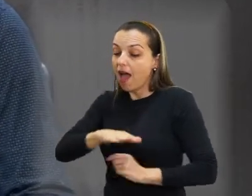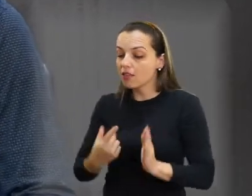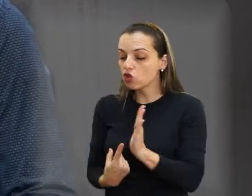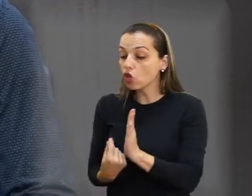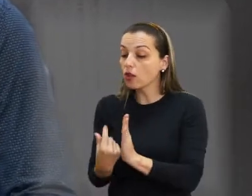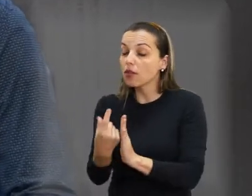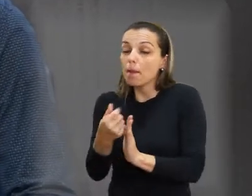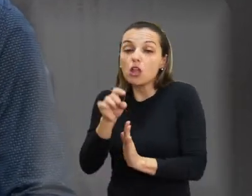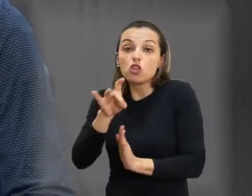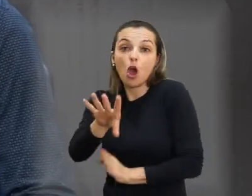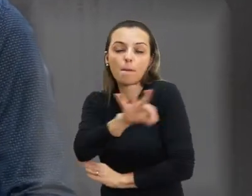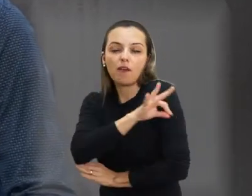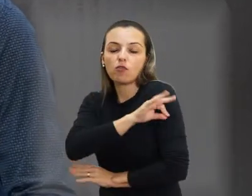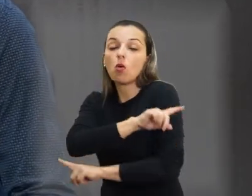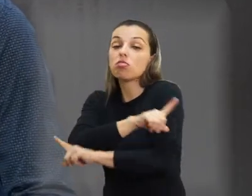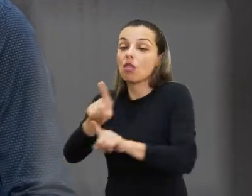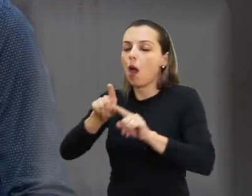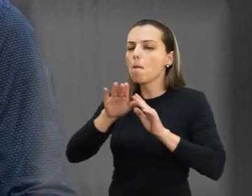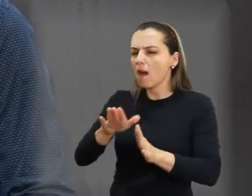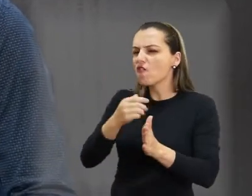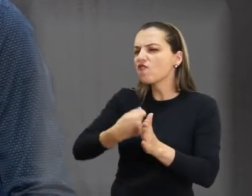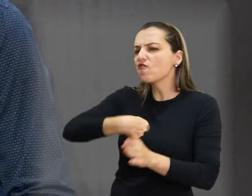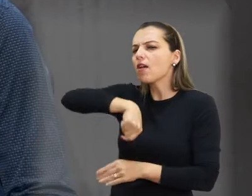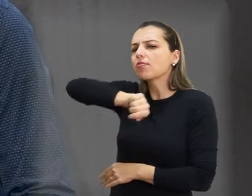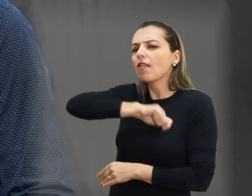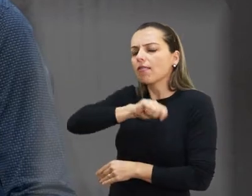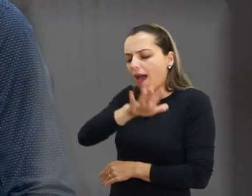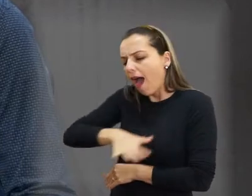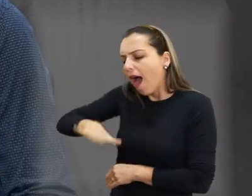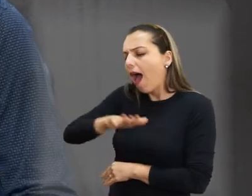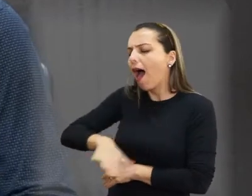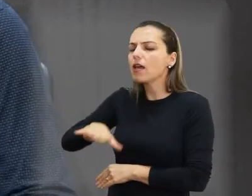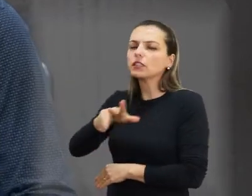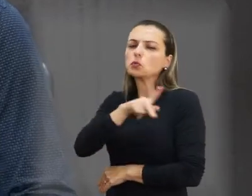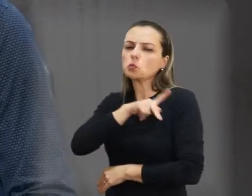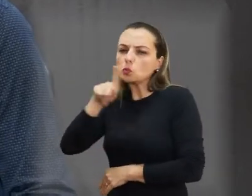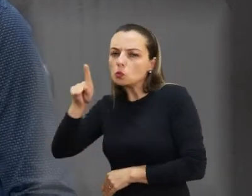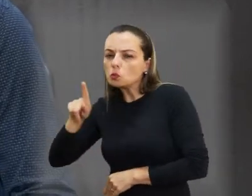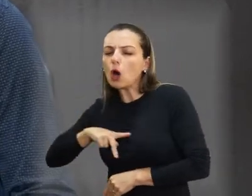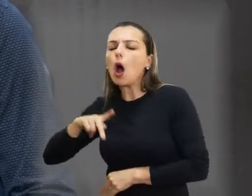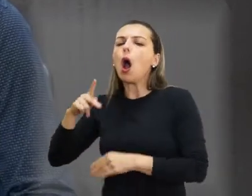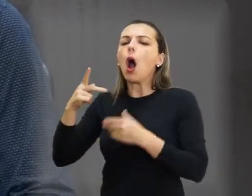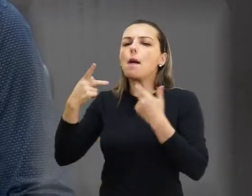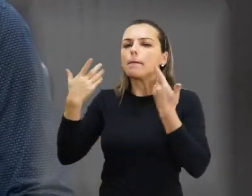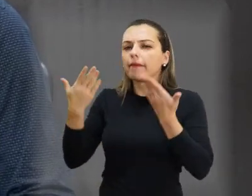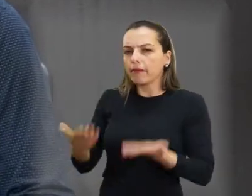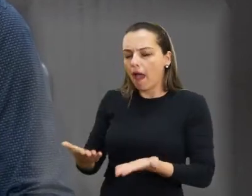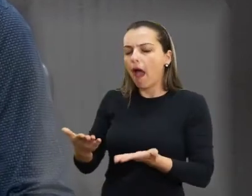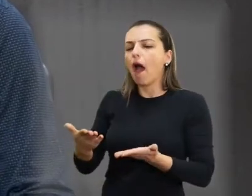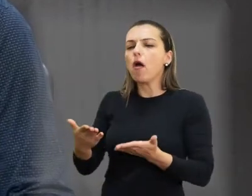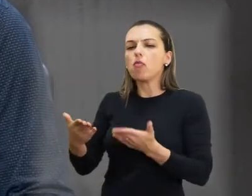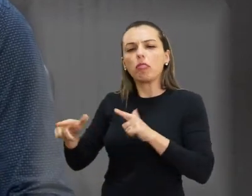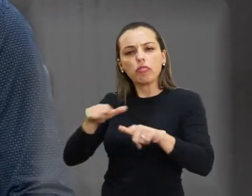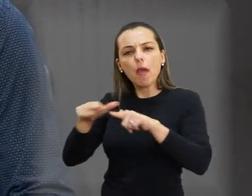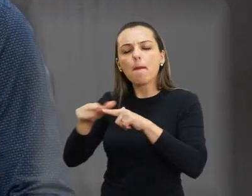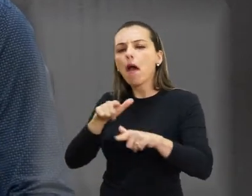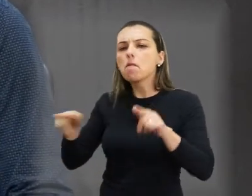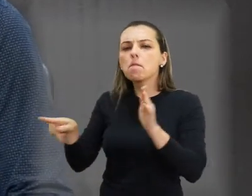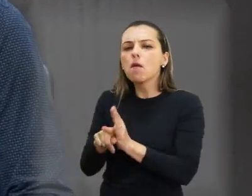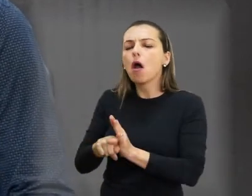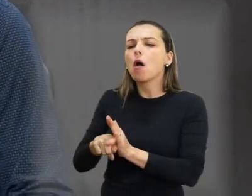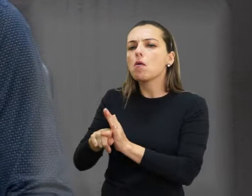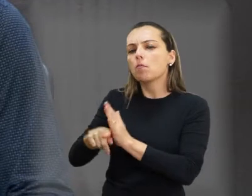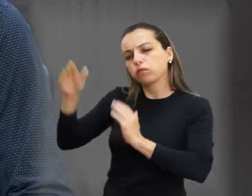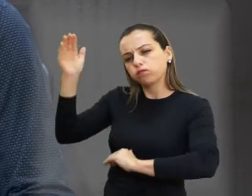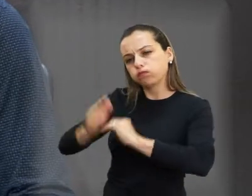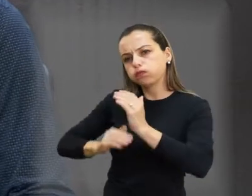prefeitura, e sim ir atrás também das partes públicas, né, das partes municipais, dos serviços do nosso município. Então, assim, uma coisa que nós começamos a